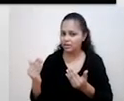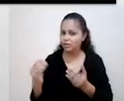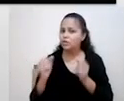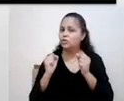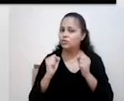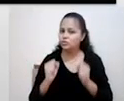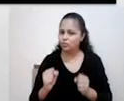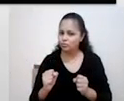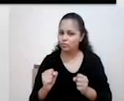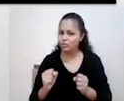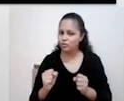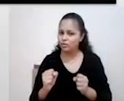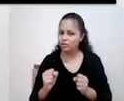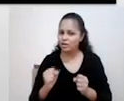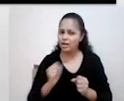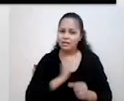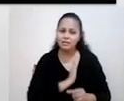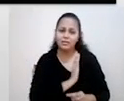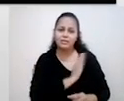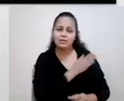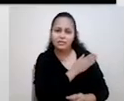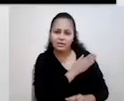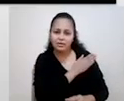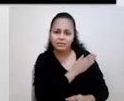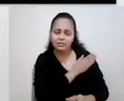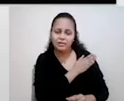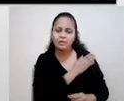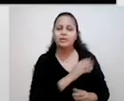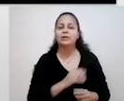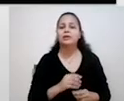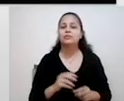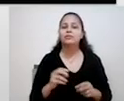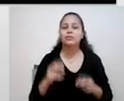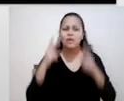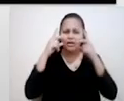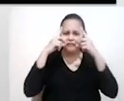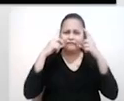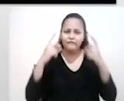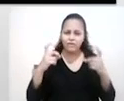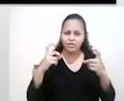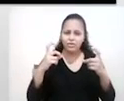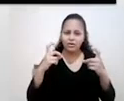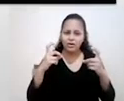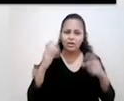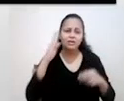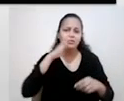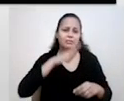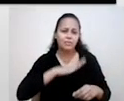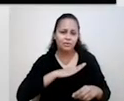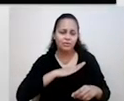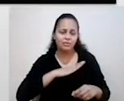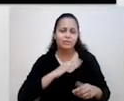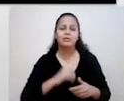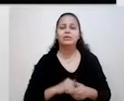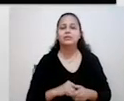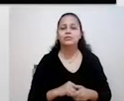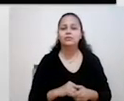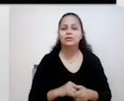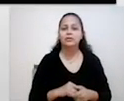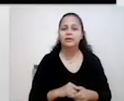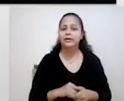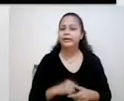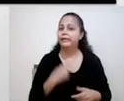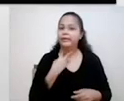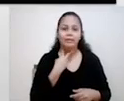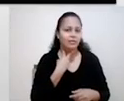forma de negligência, discriminação, exploração, violência, crueldade ou opressão. Então, tá falando aquilo que não